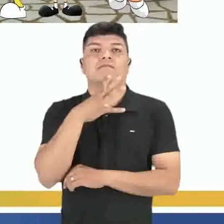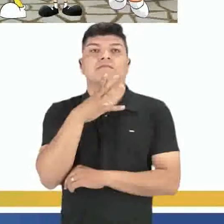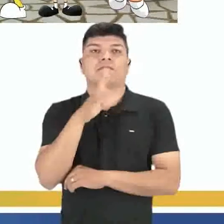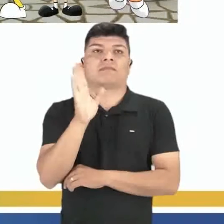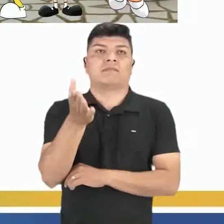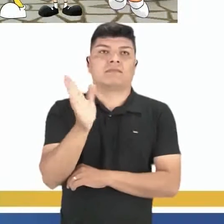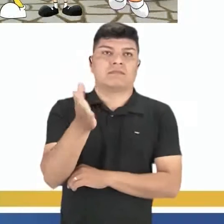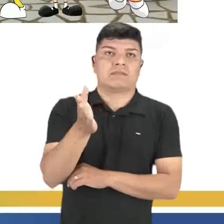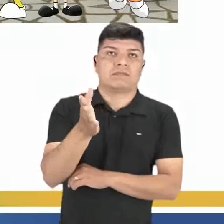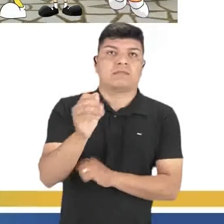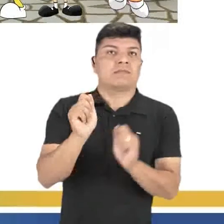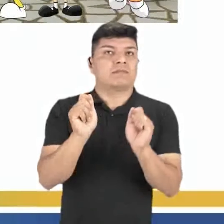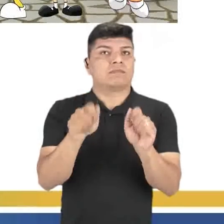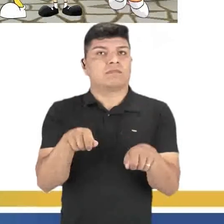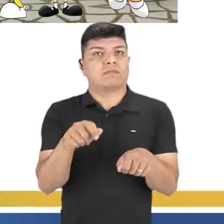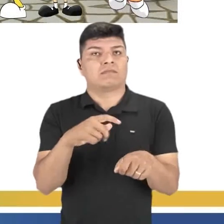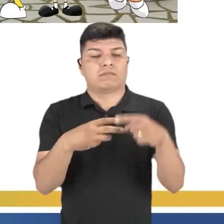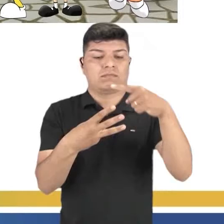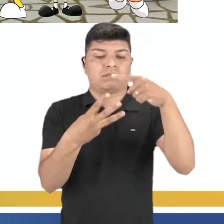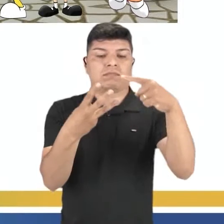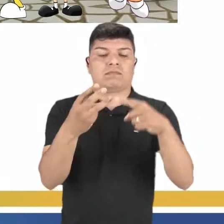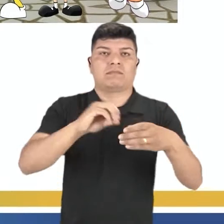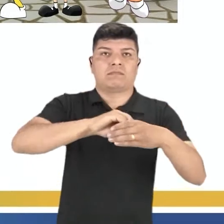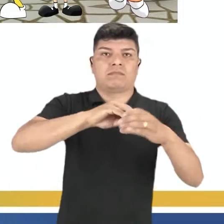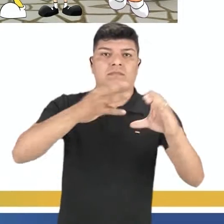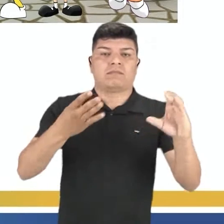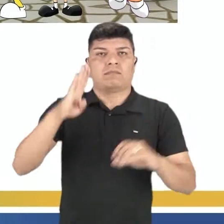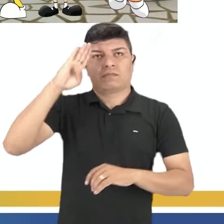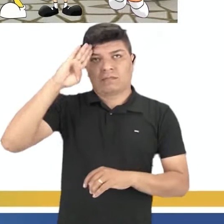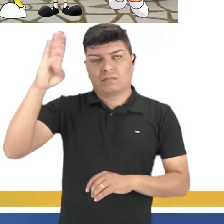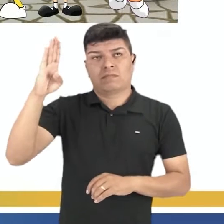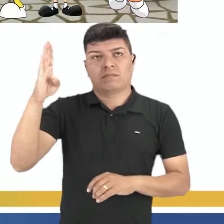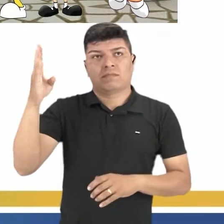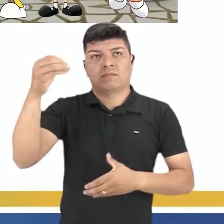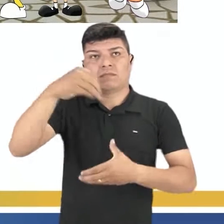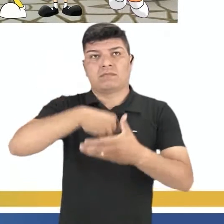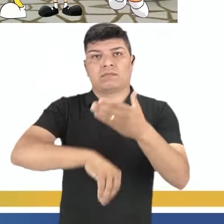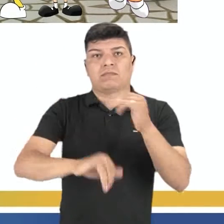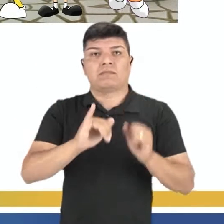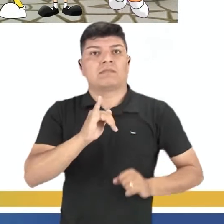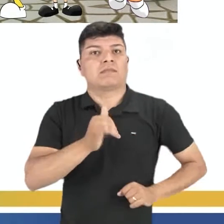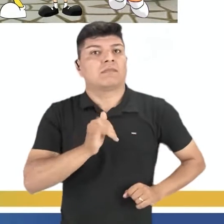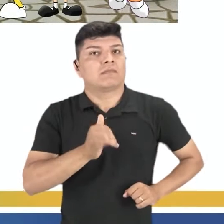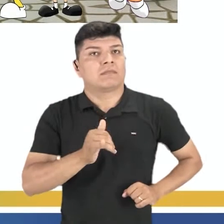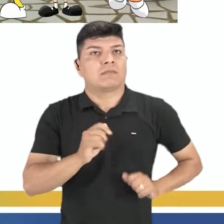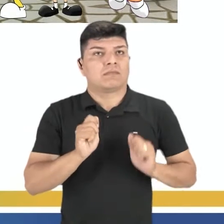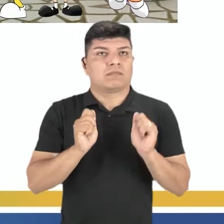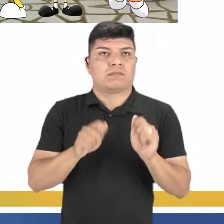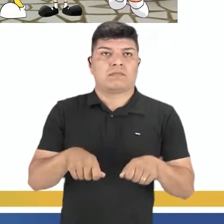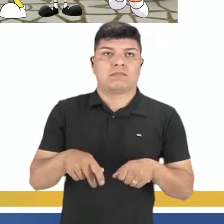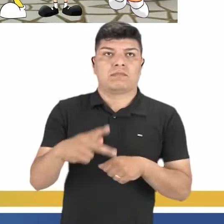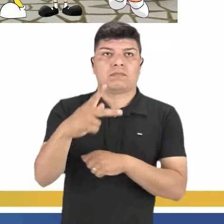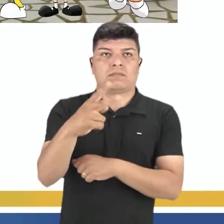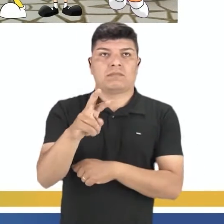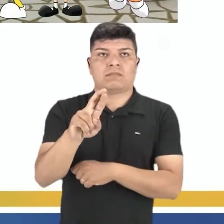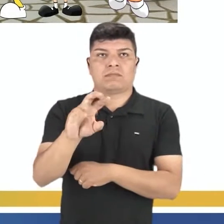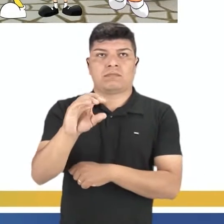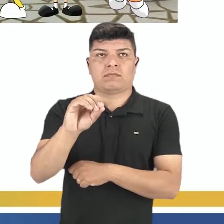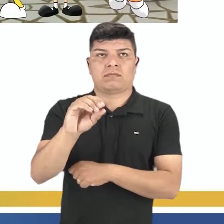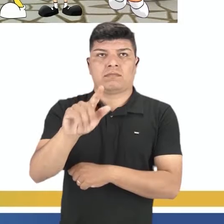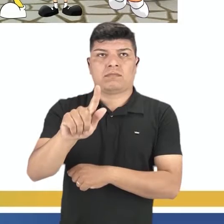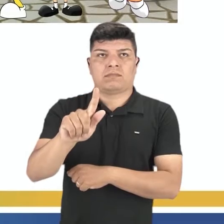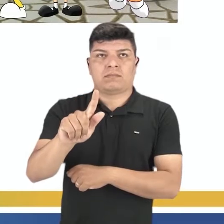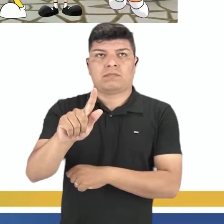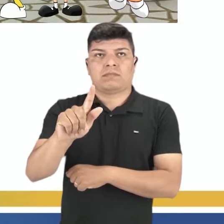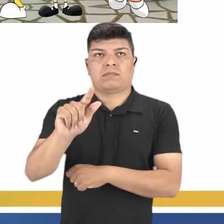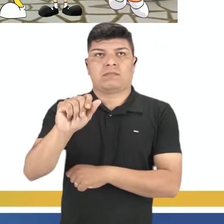Os personagens, eles podem ter 3 características fundamentais dentro de uma narrativa. Eles podem ser o protagonista, que vocês